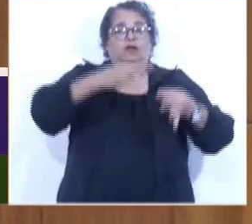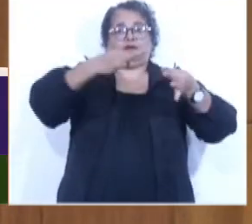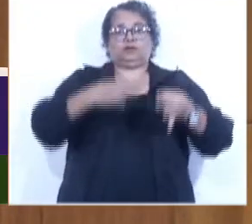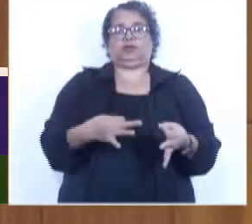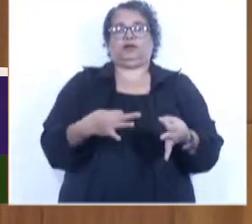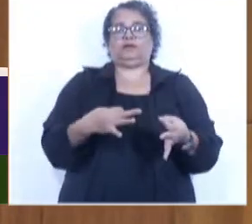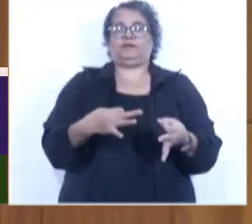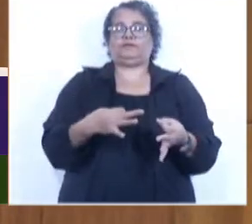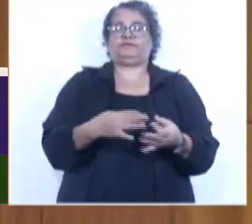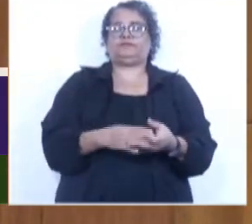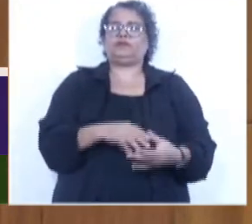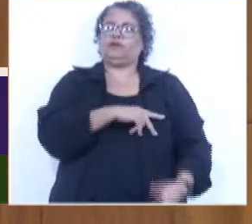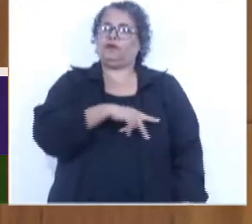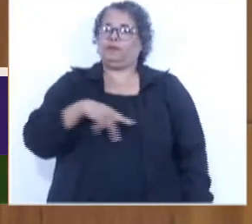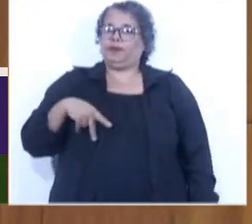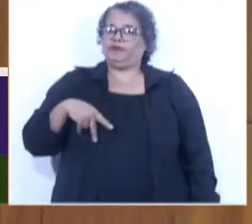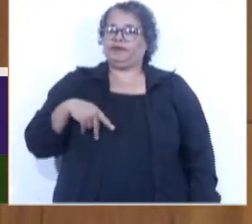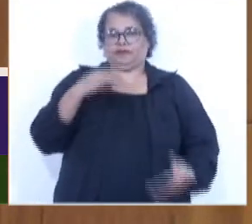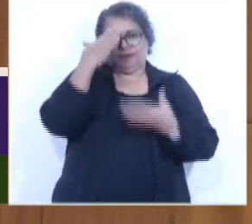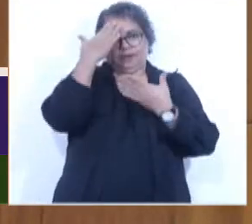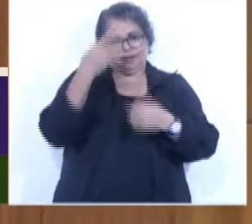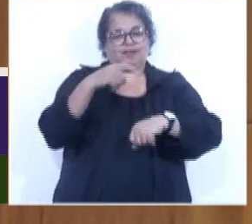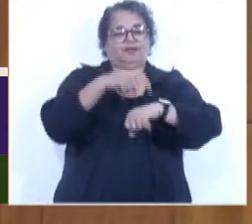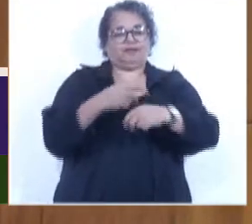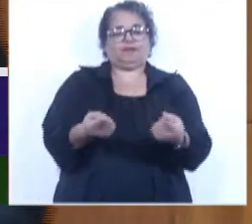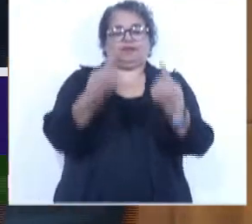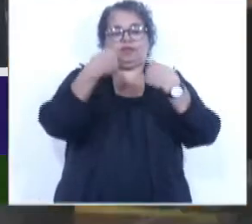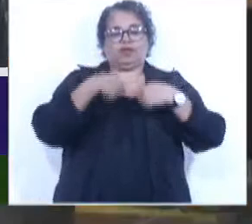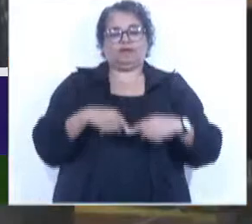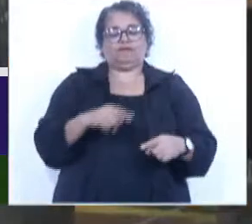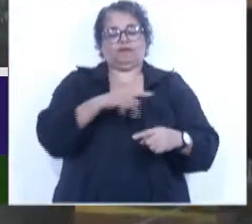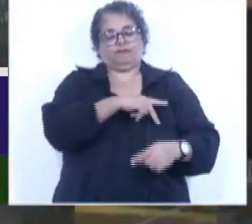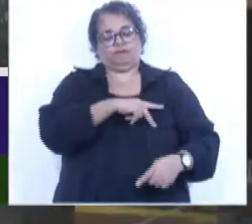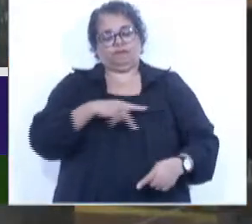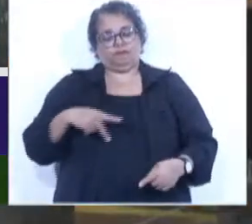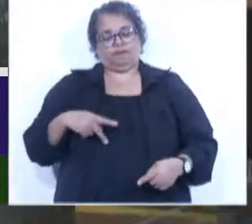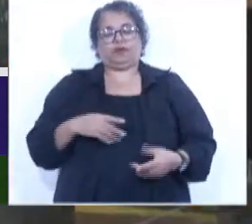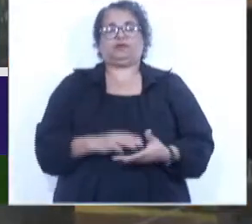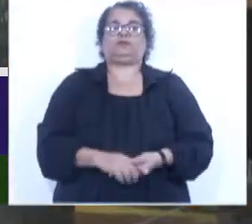senhor presidente Agradeço o tempo e devolva a palavra